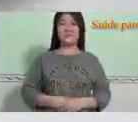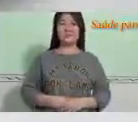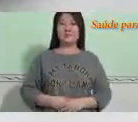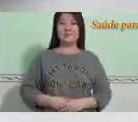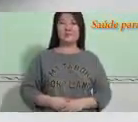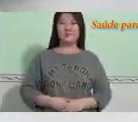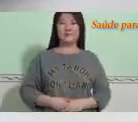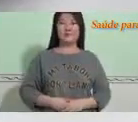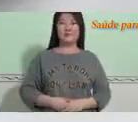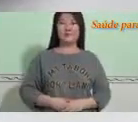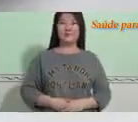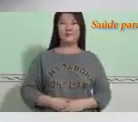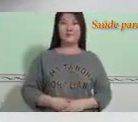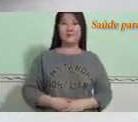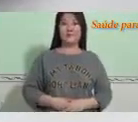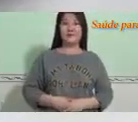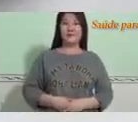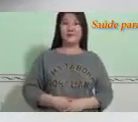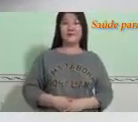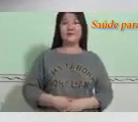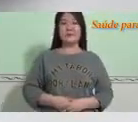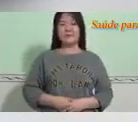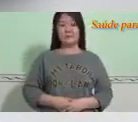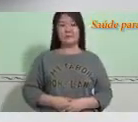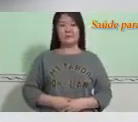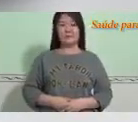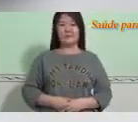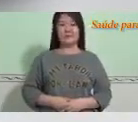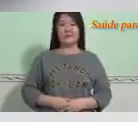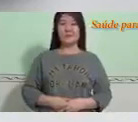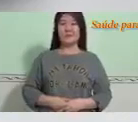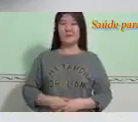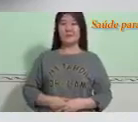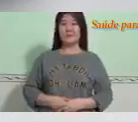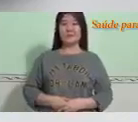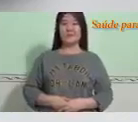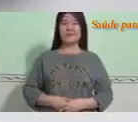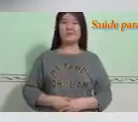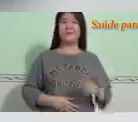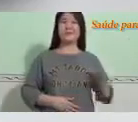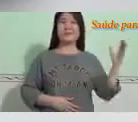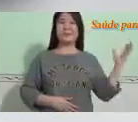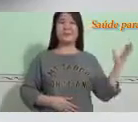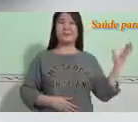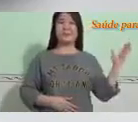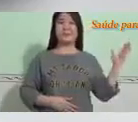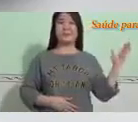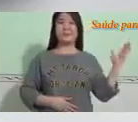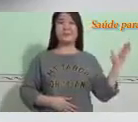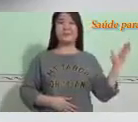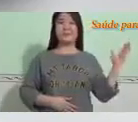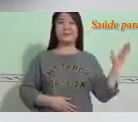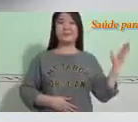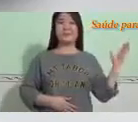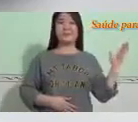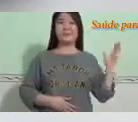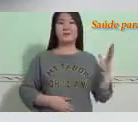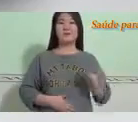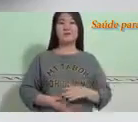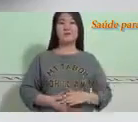para o alívio do ataque agudo vir e esse aí é seria ela ideia vsr10